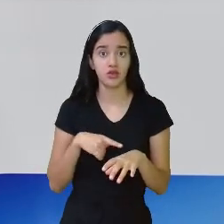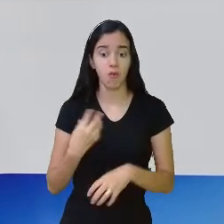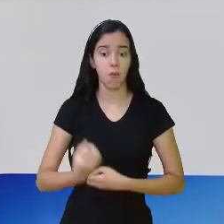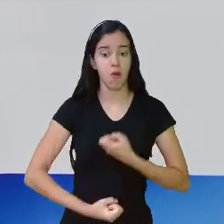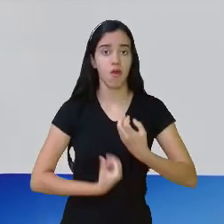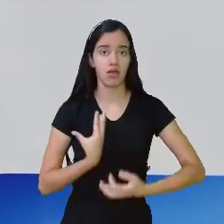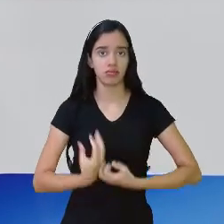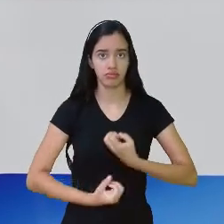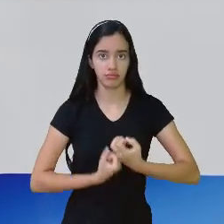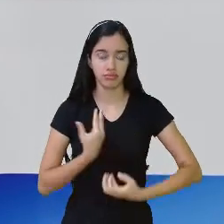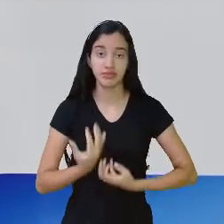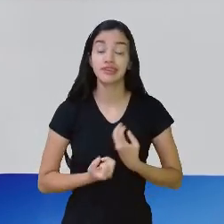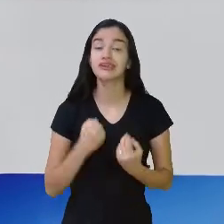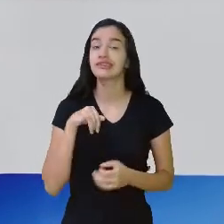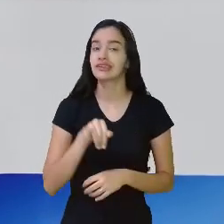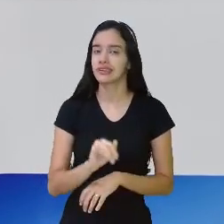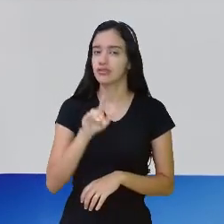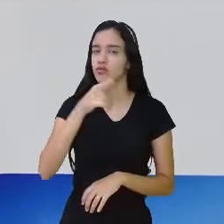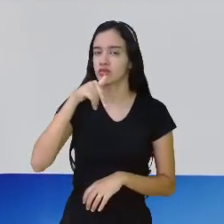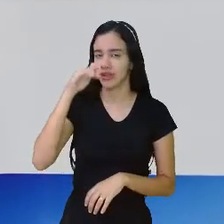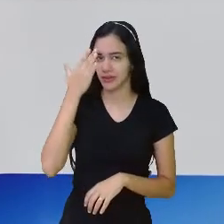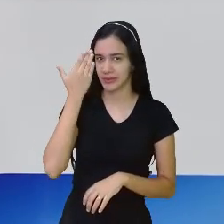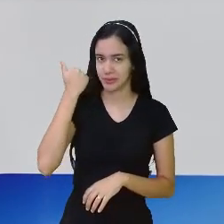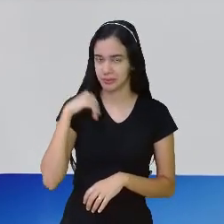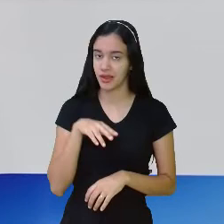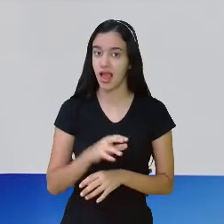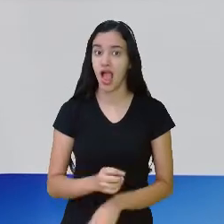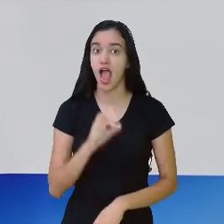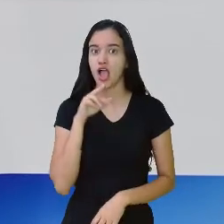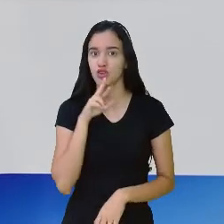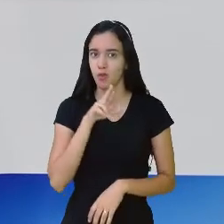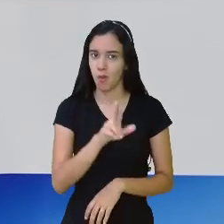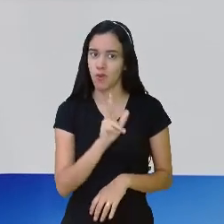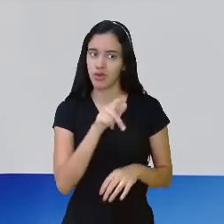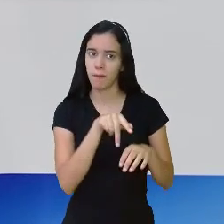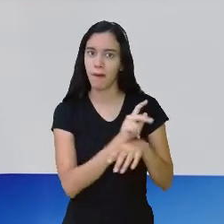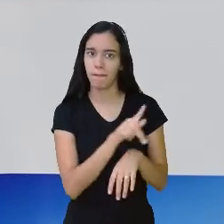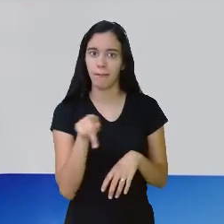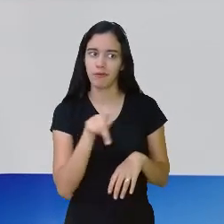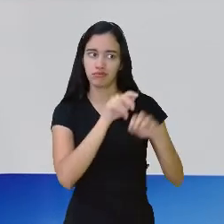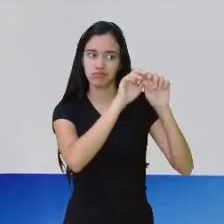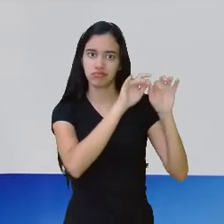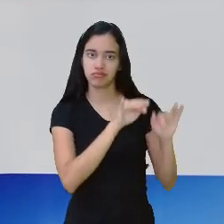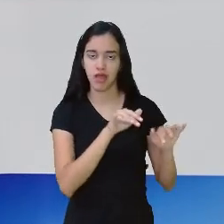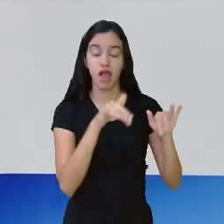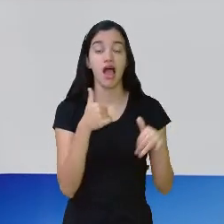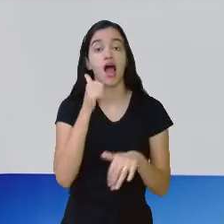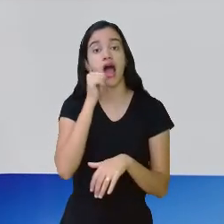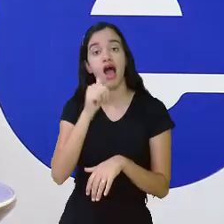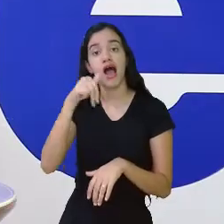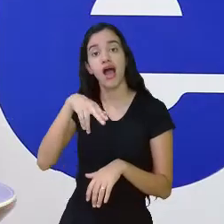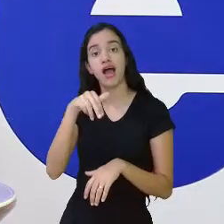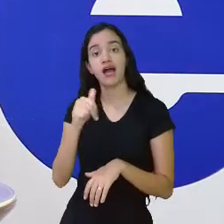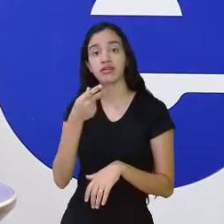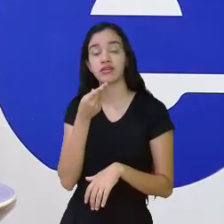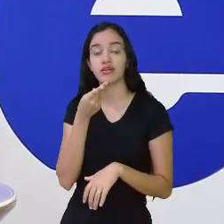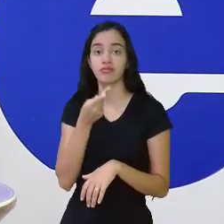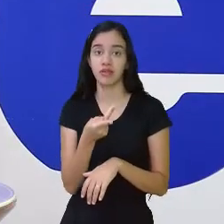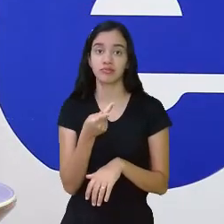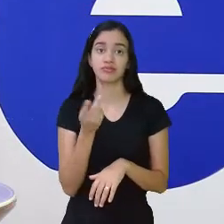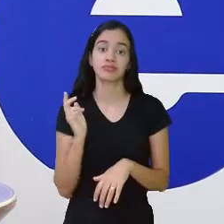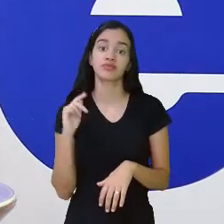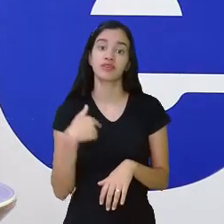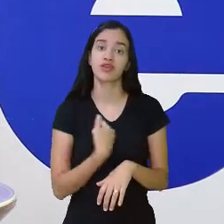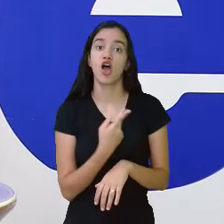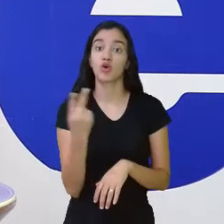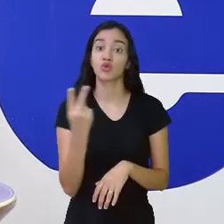Azul? Se souberem, responde aí no chat para a professora Márcia, tá? Ana disse, uma das Anas, que nós estamos com